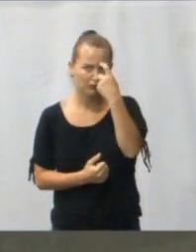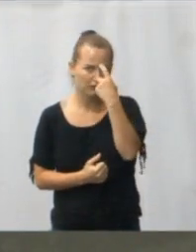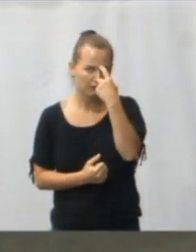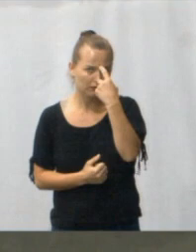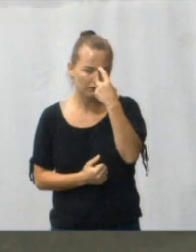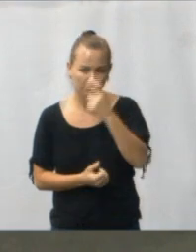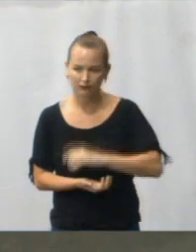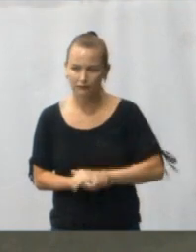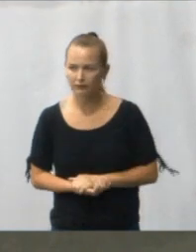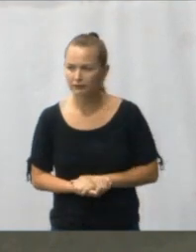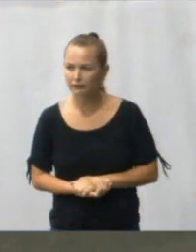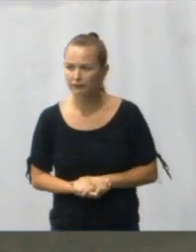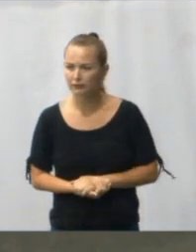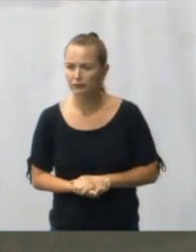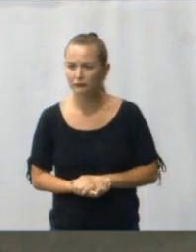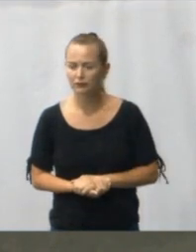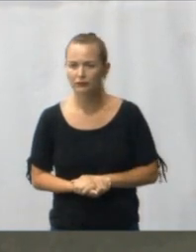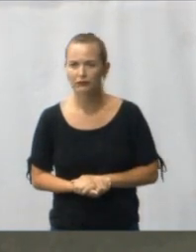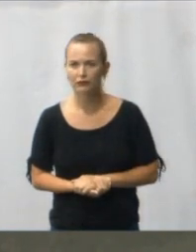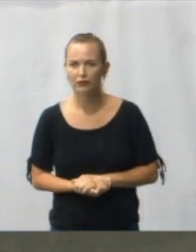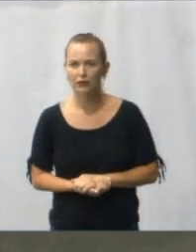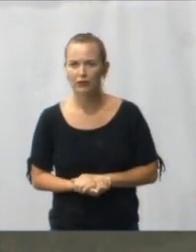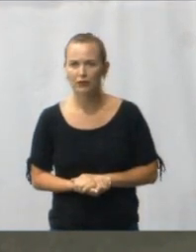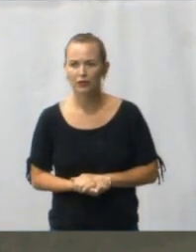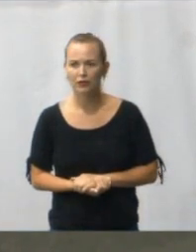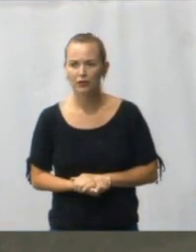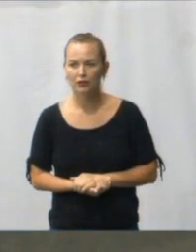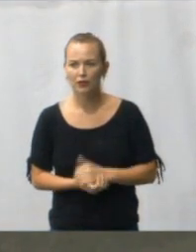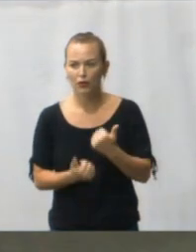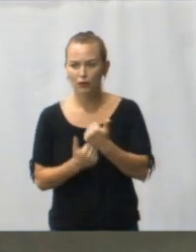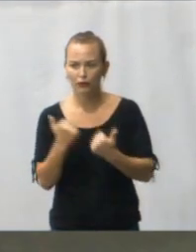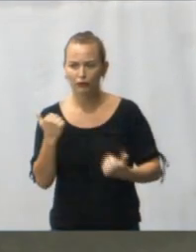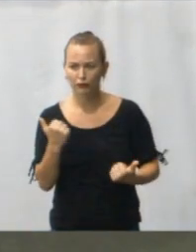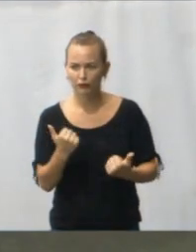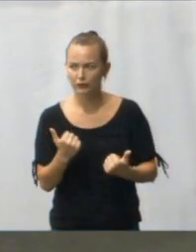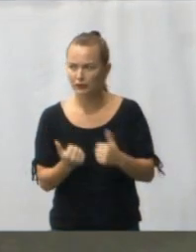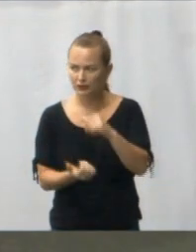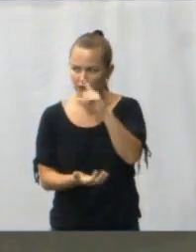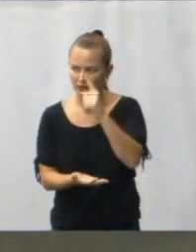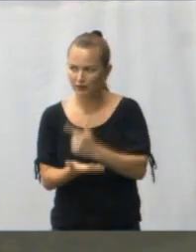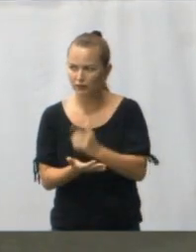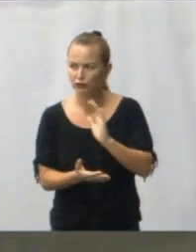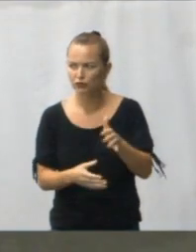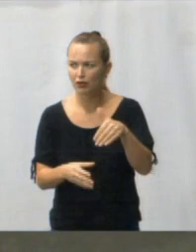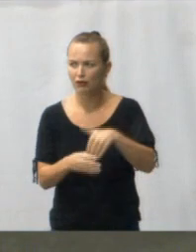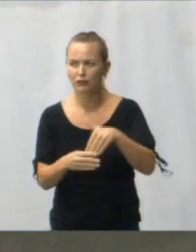Votou, o vice-líder votou do partido, ok, Deninho? Do Maurício, deixa ele votar.